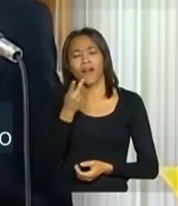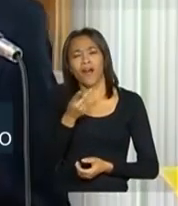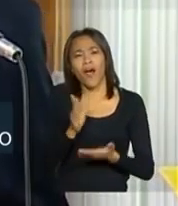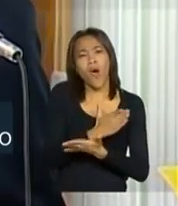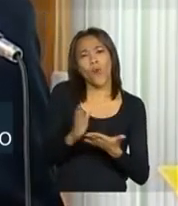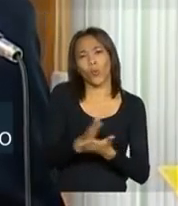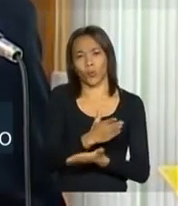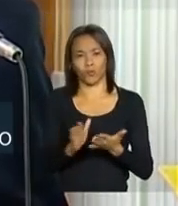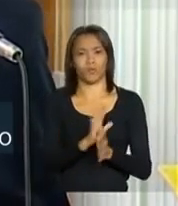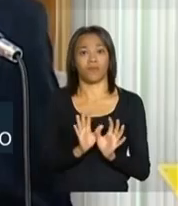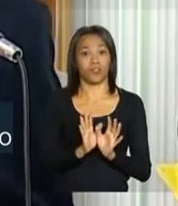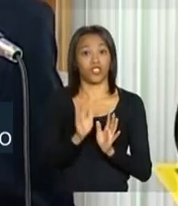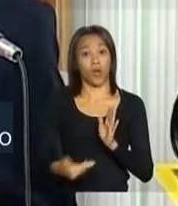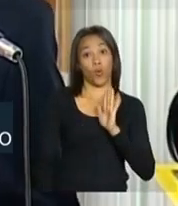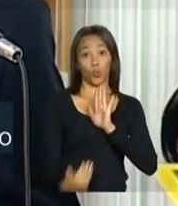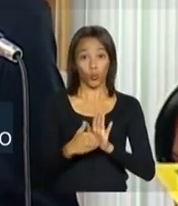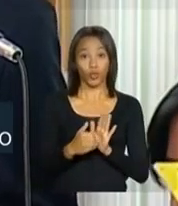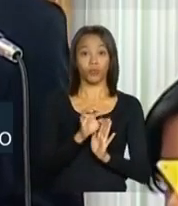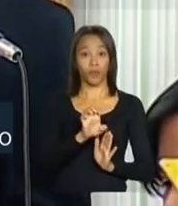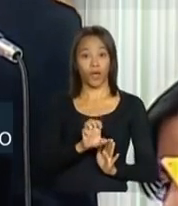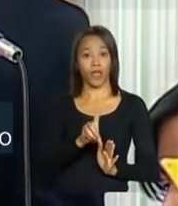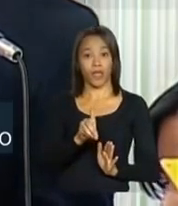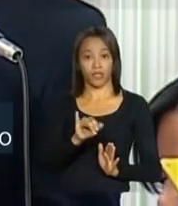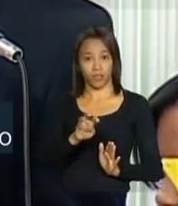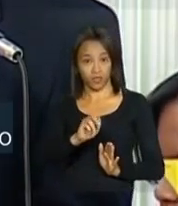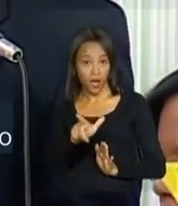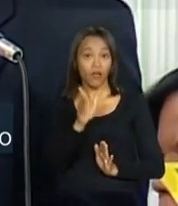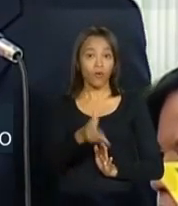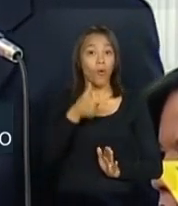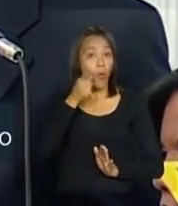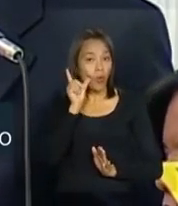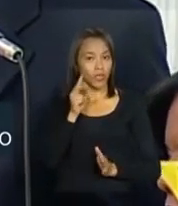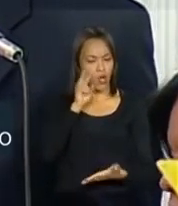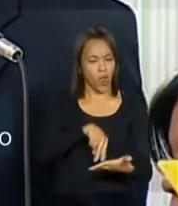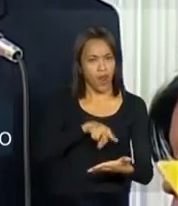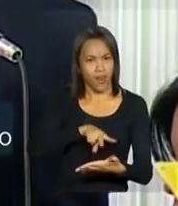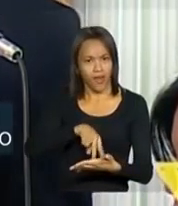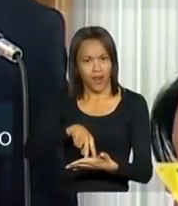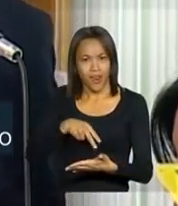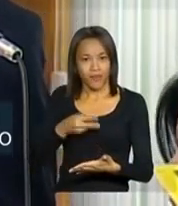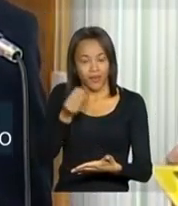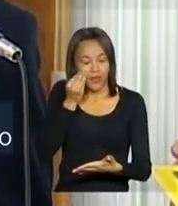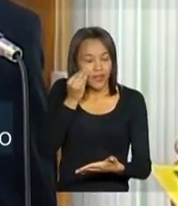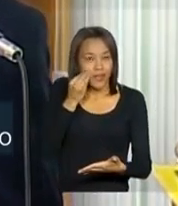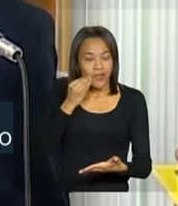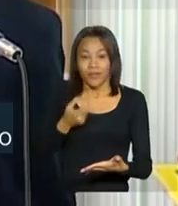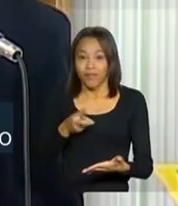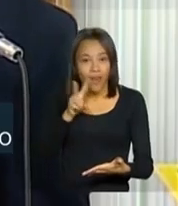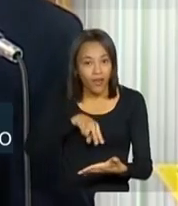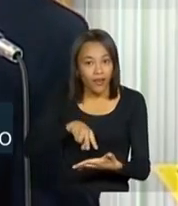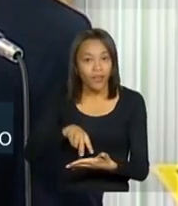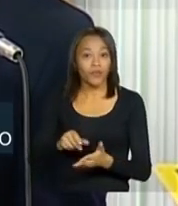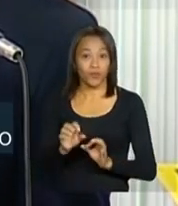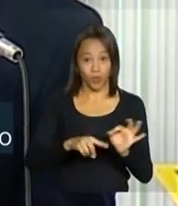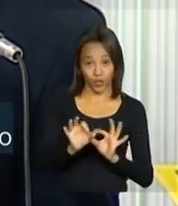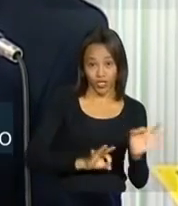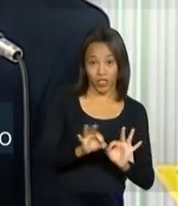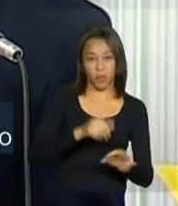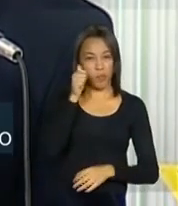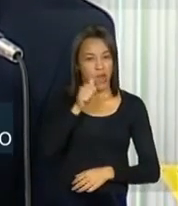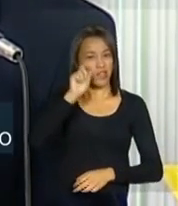do último edital, passando os olhos sobre os títulos dos projetos ontem, eu não resisti a citá-los. Então, Trabalhadoras